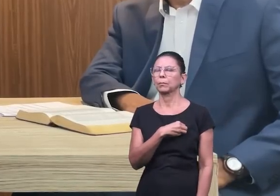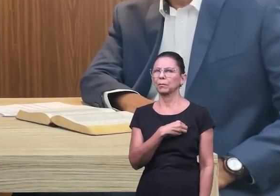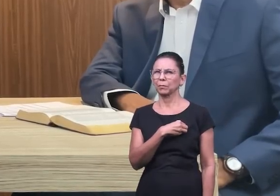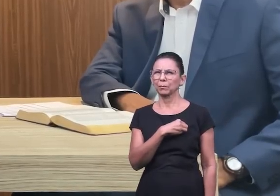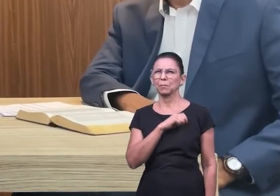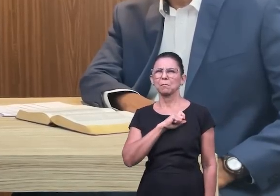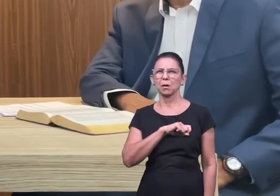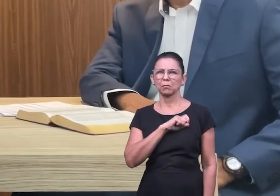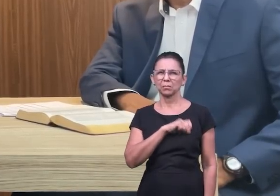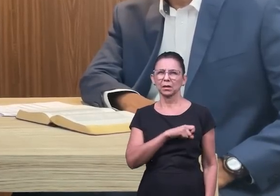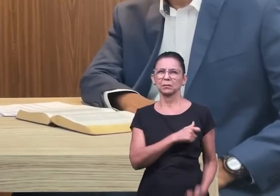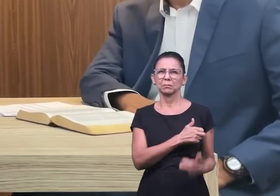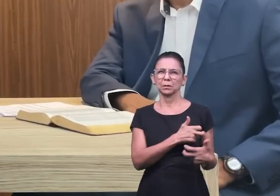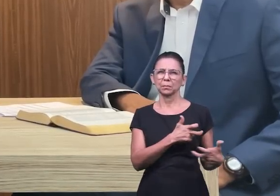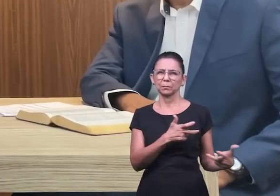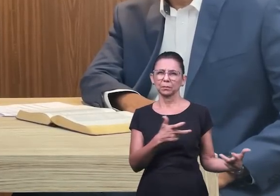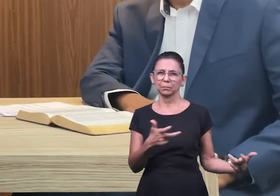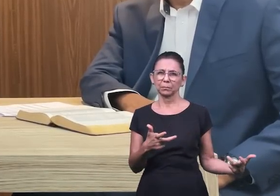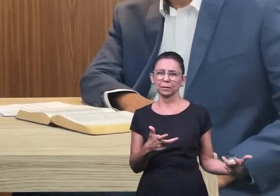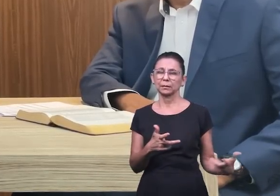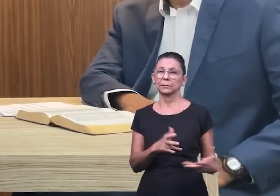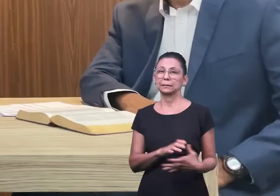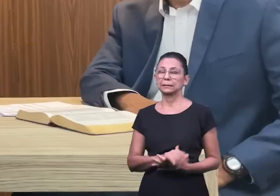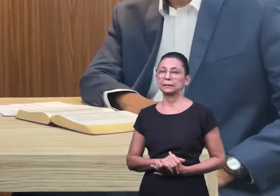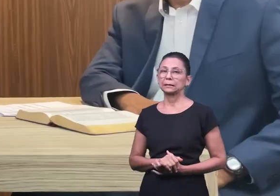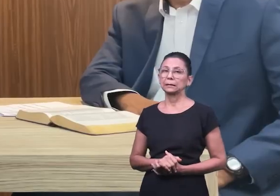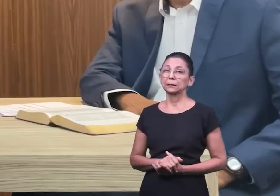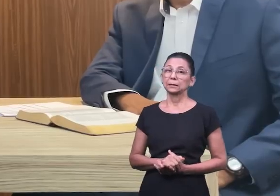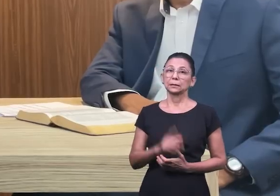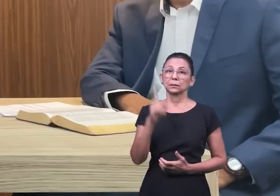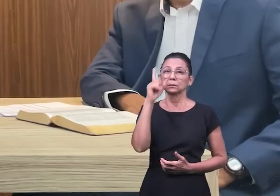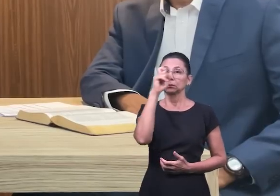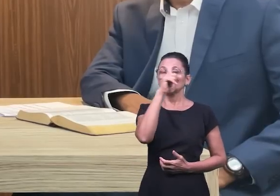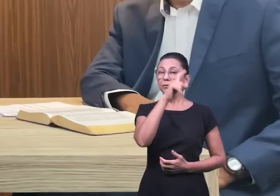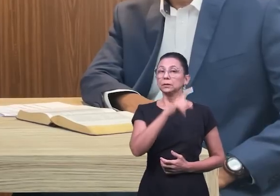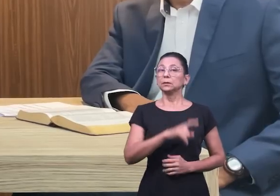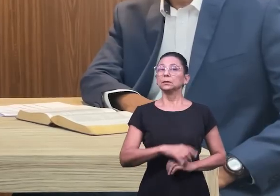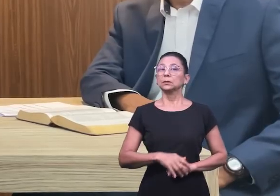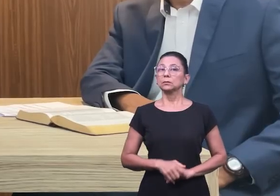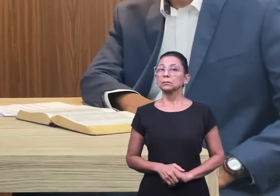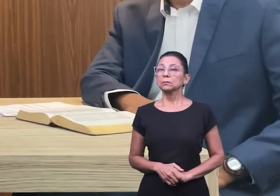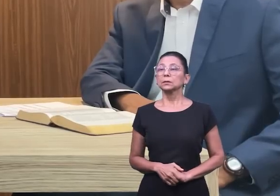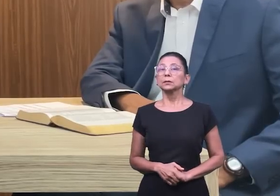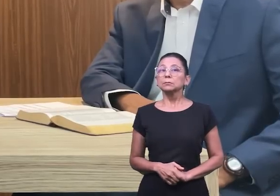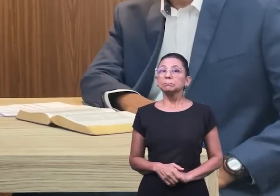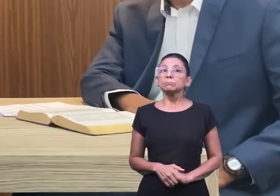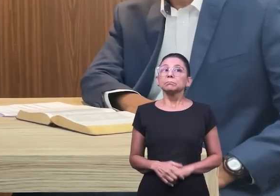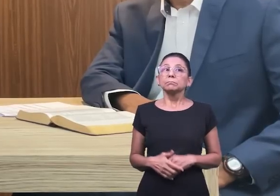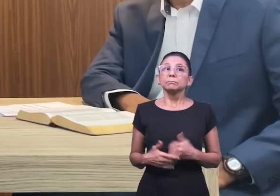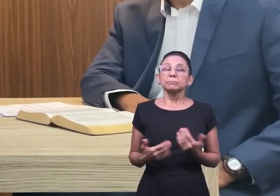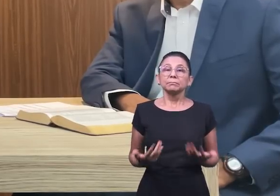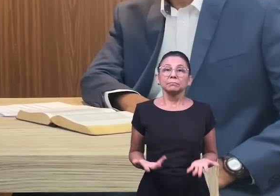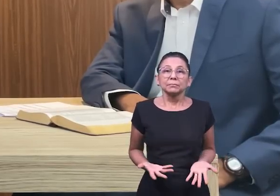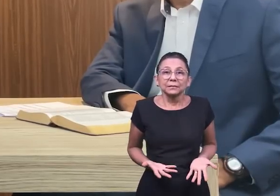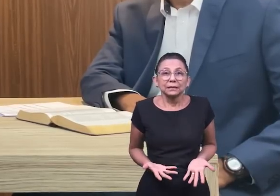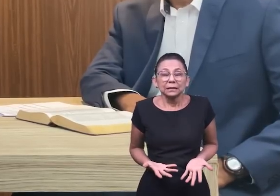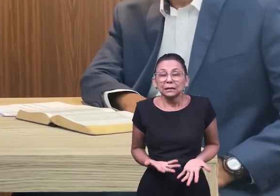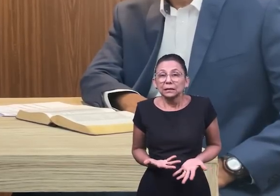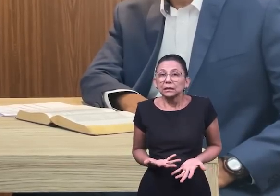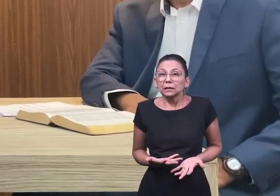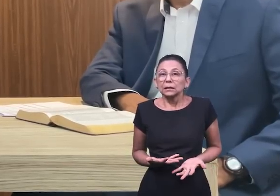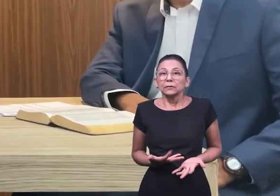uma densa trevas, né? O mundo vive essa densa trevas, né? Nós podemos até concluir, e não sendo